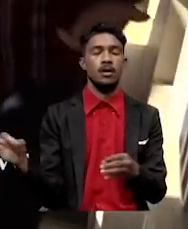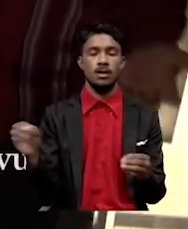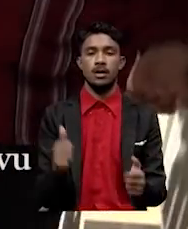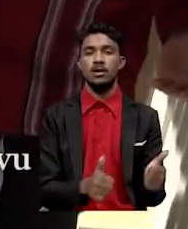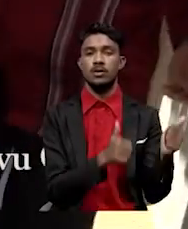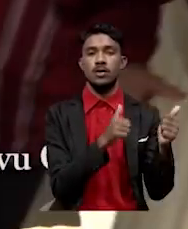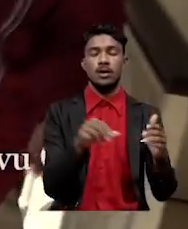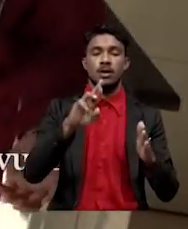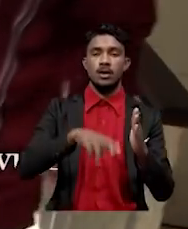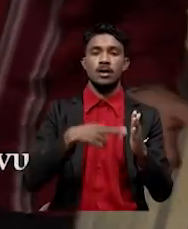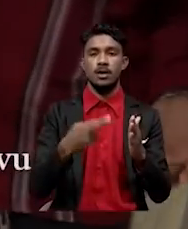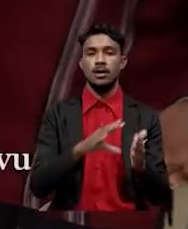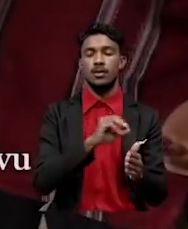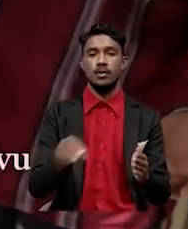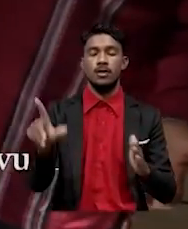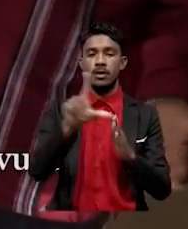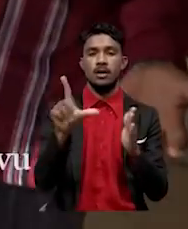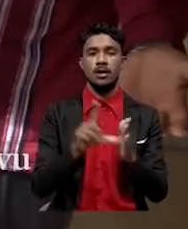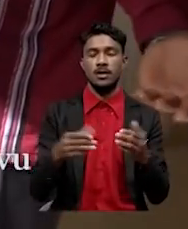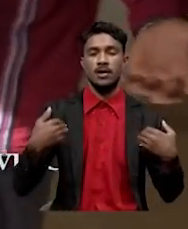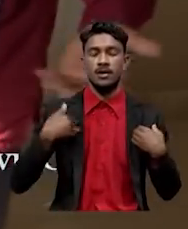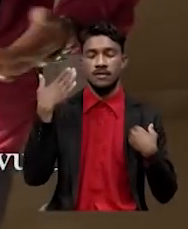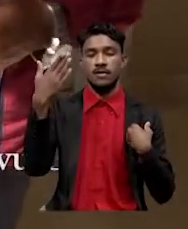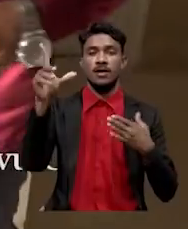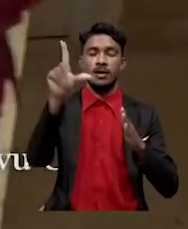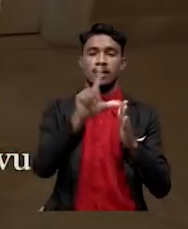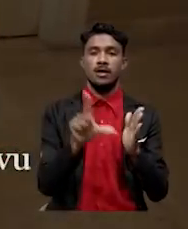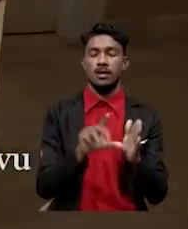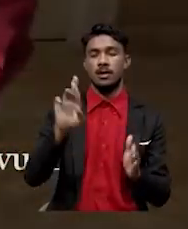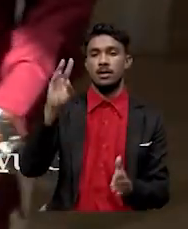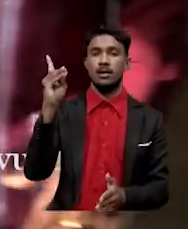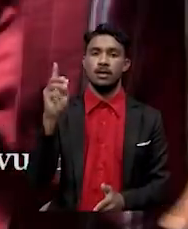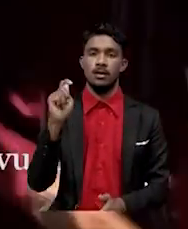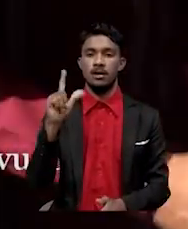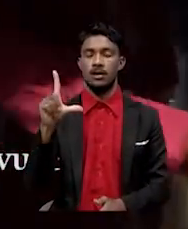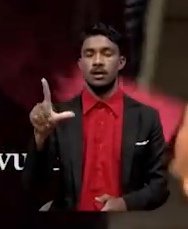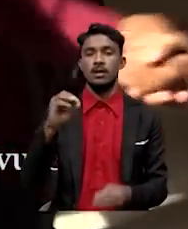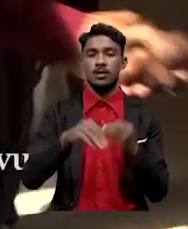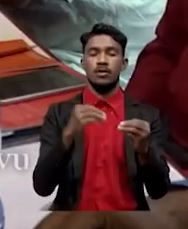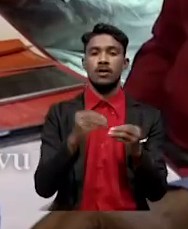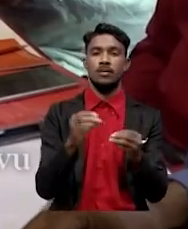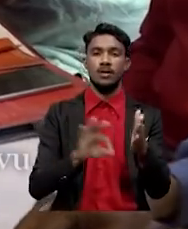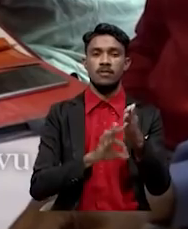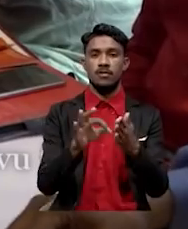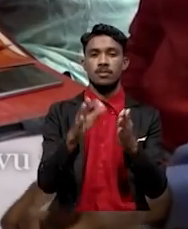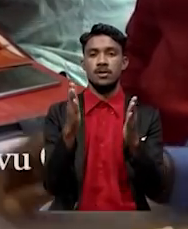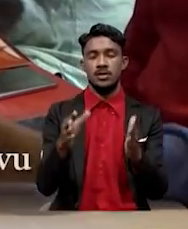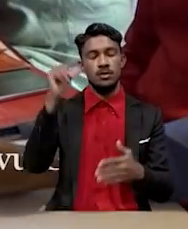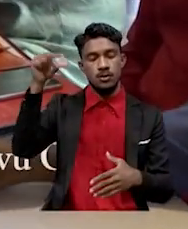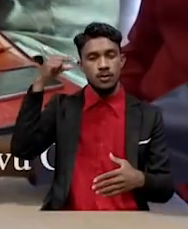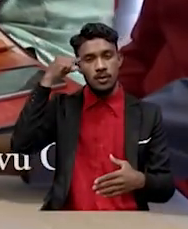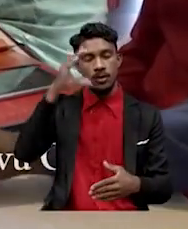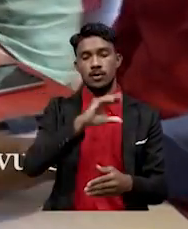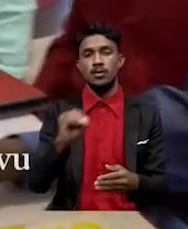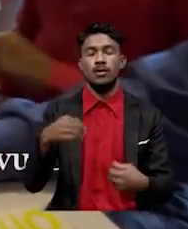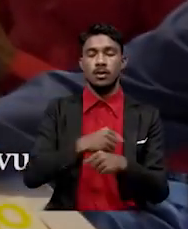requisito sira nebe hator e a Constituição RTLI com aba formação governo no